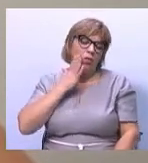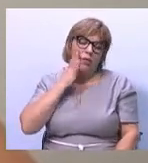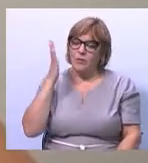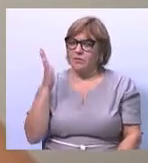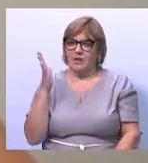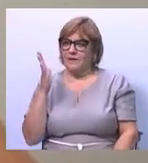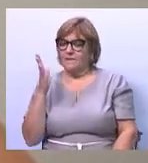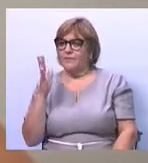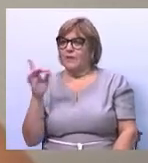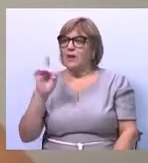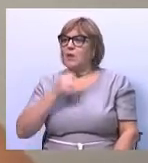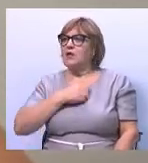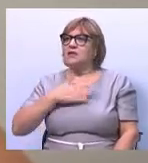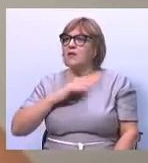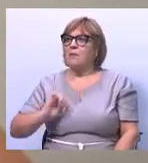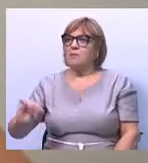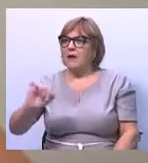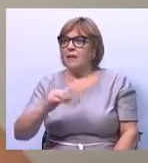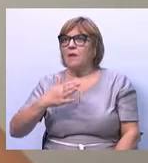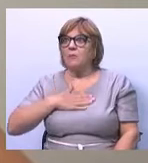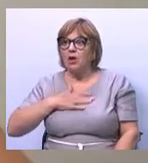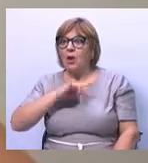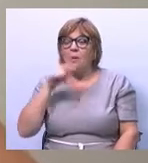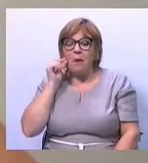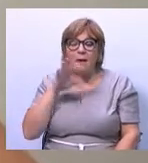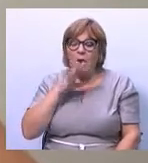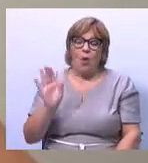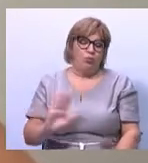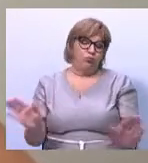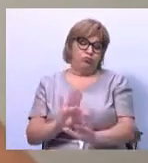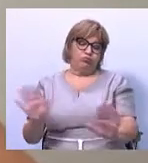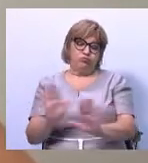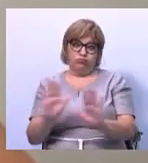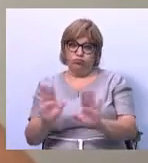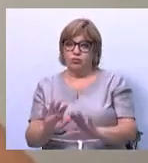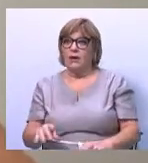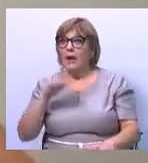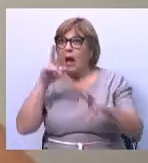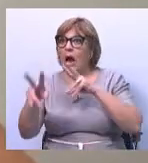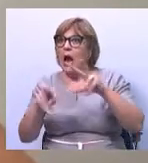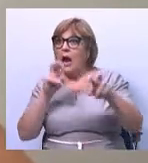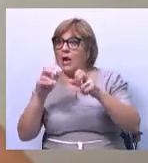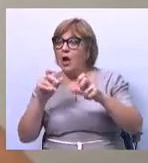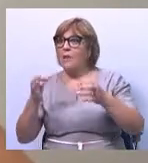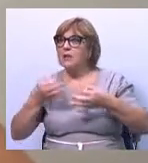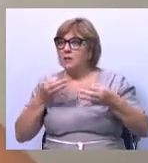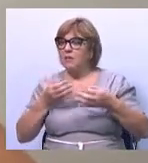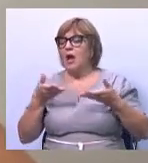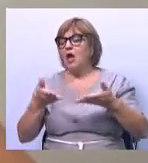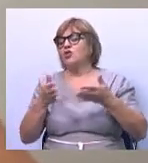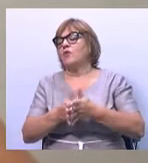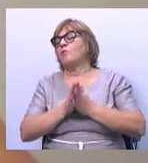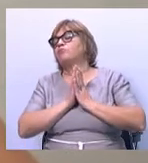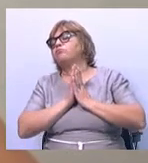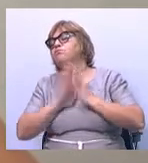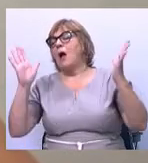e não era saudável para ela, nem era saudável para nós pais. E a aromaterapia foi uma ajuda, sem dúvida,